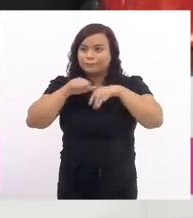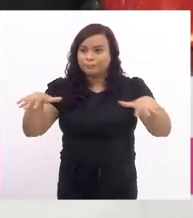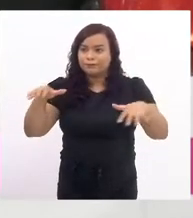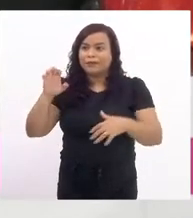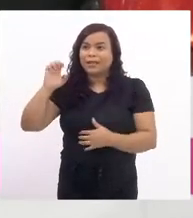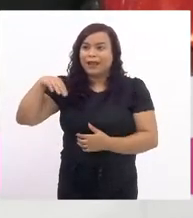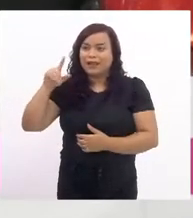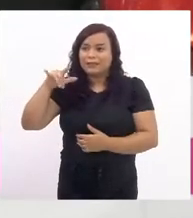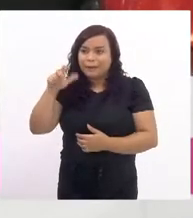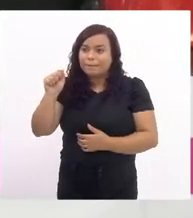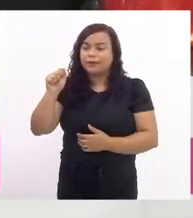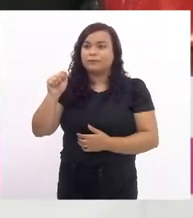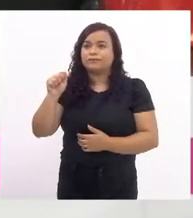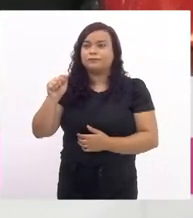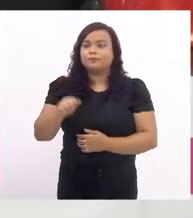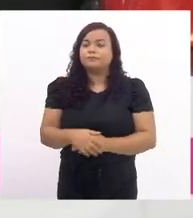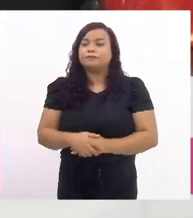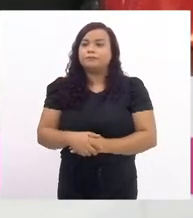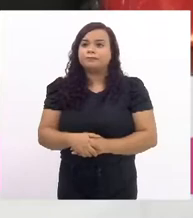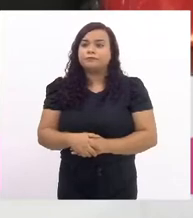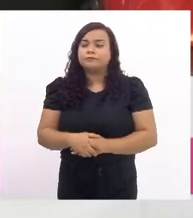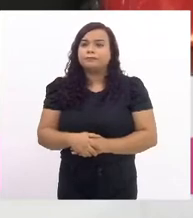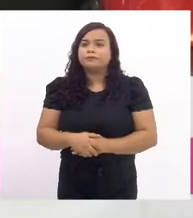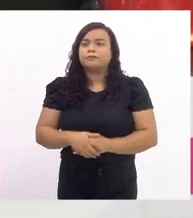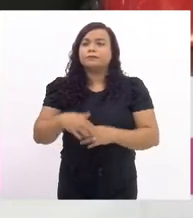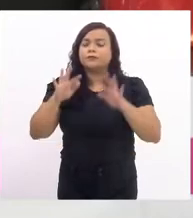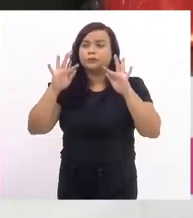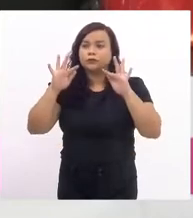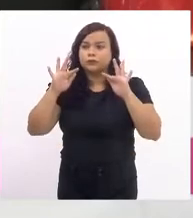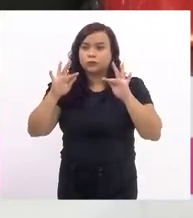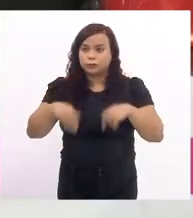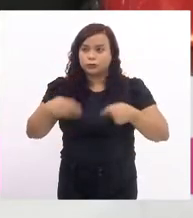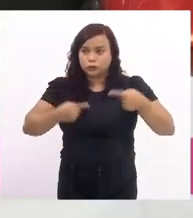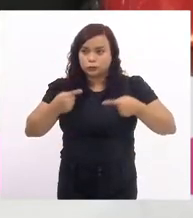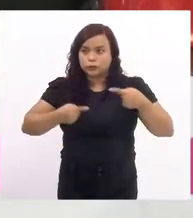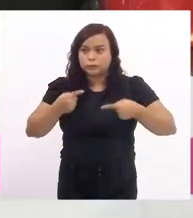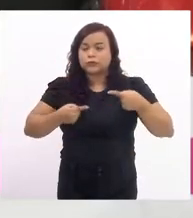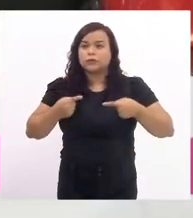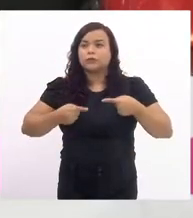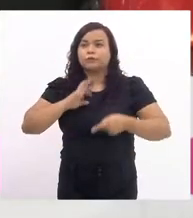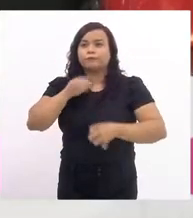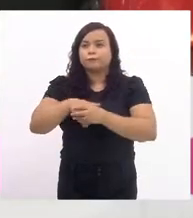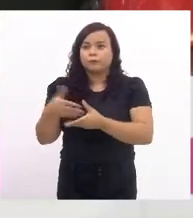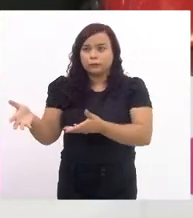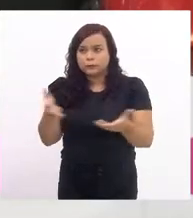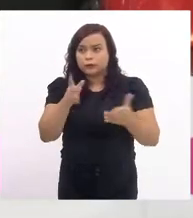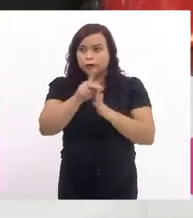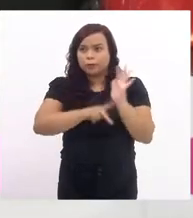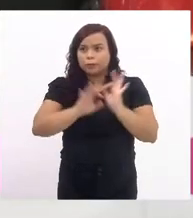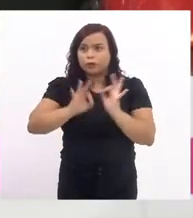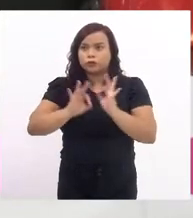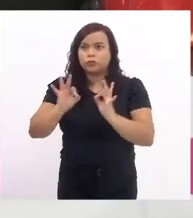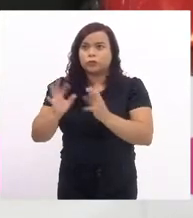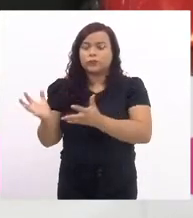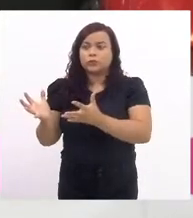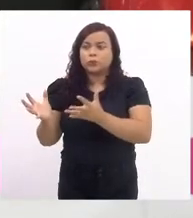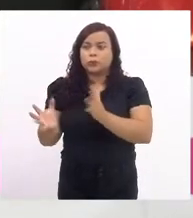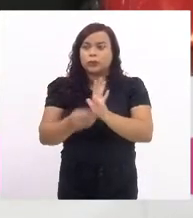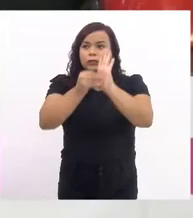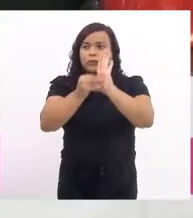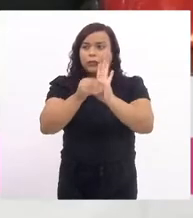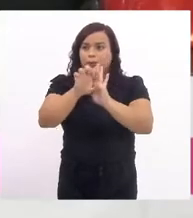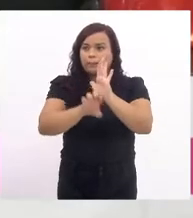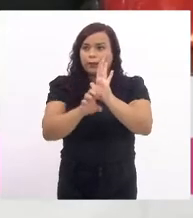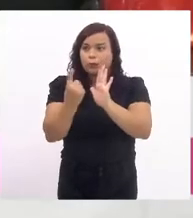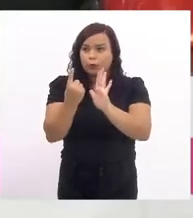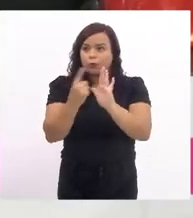Em discussão, não havendo quem queira discutir, encerrada a discussão, em votação. O projeto recebeu uma emenda e